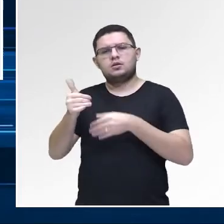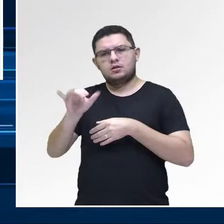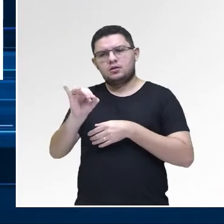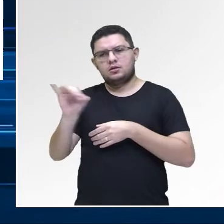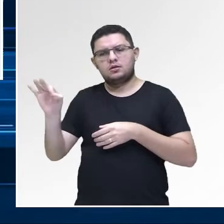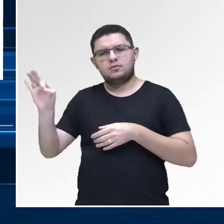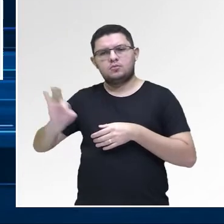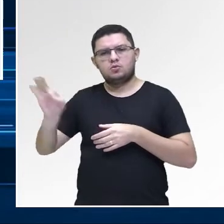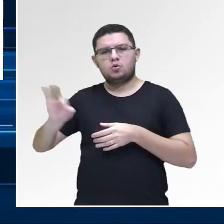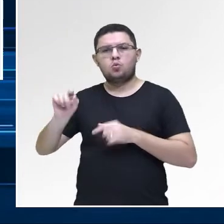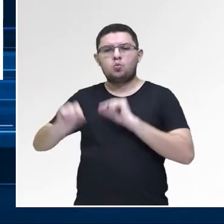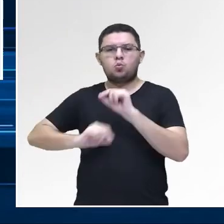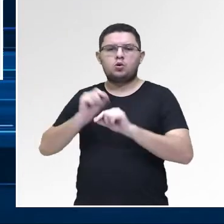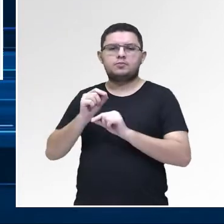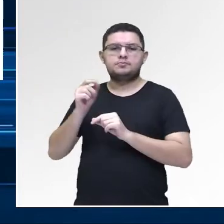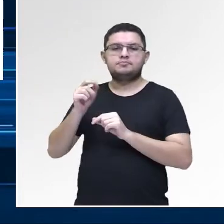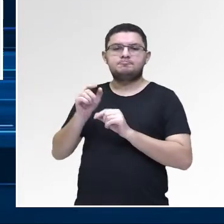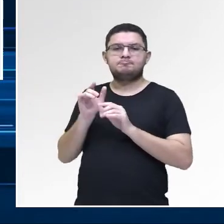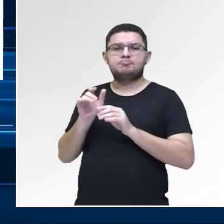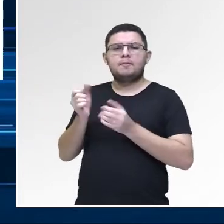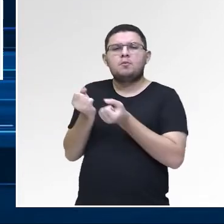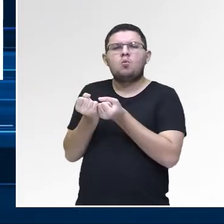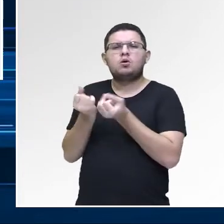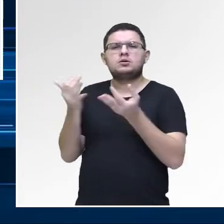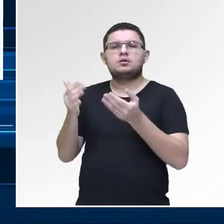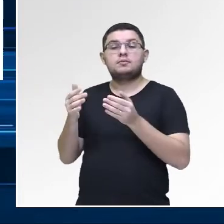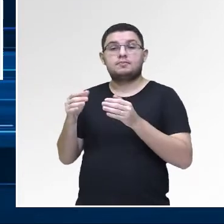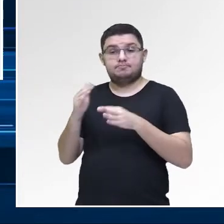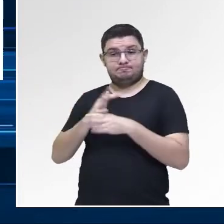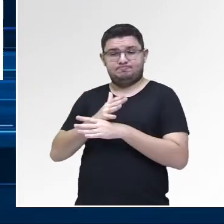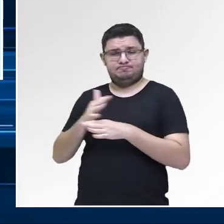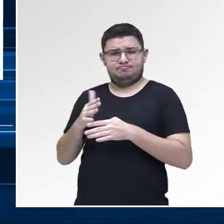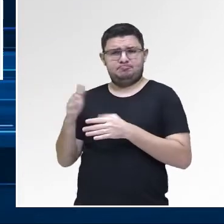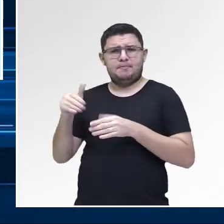São Paulo, temos Rio de Janeiro,